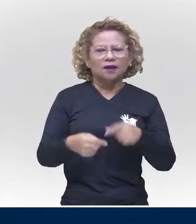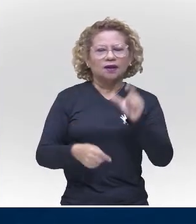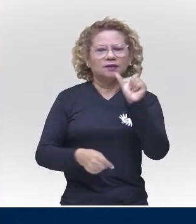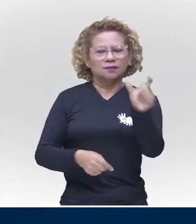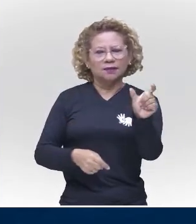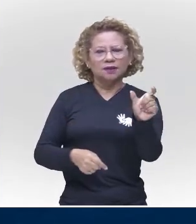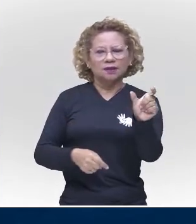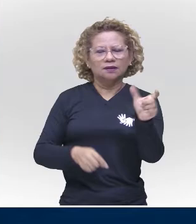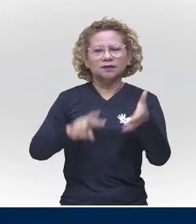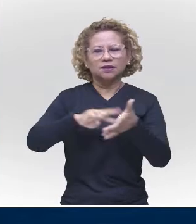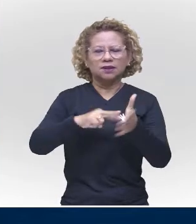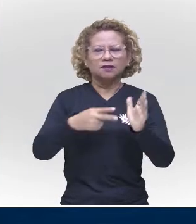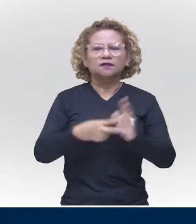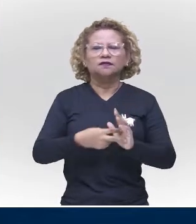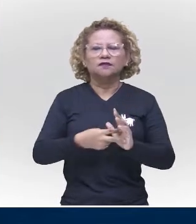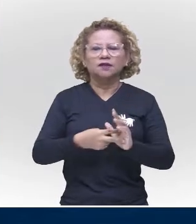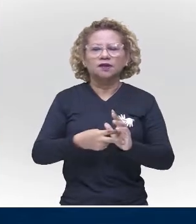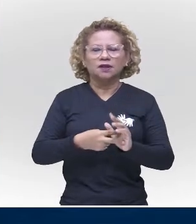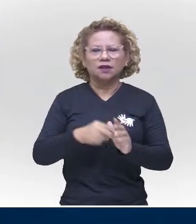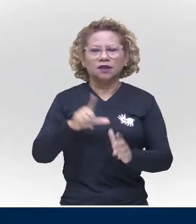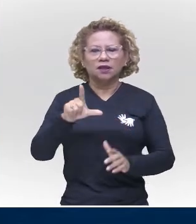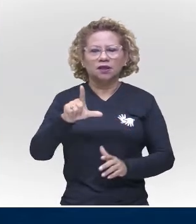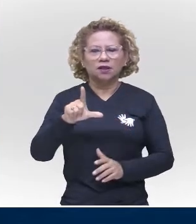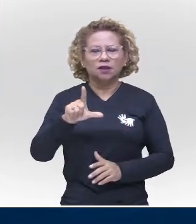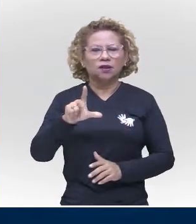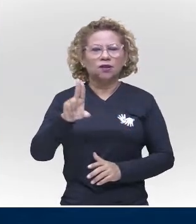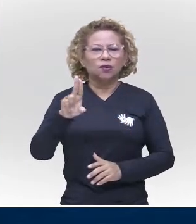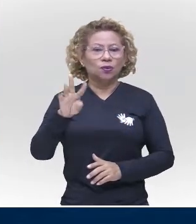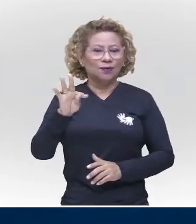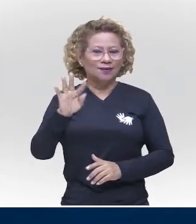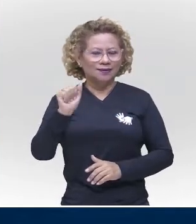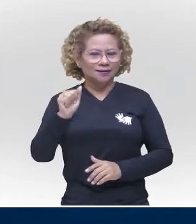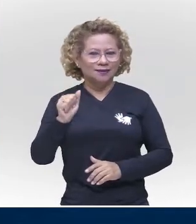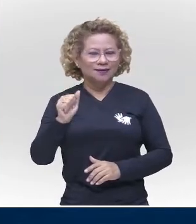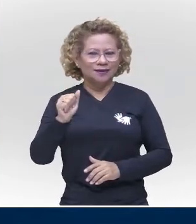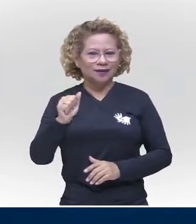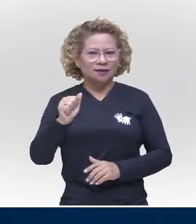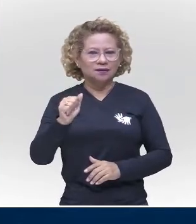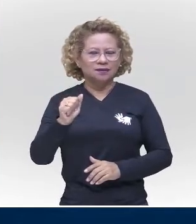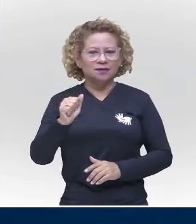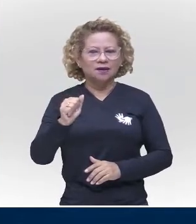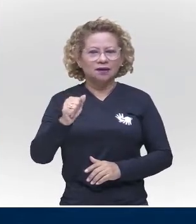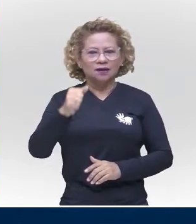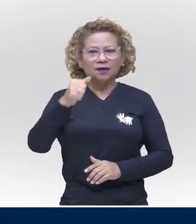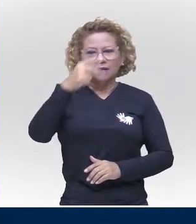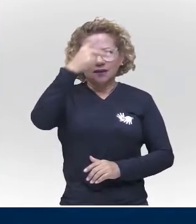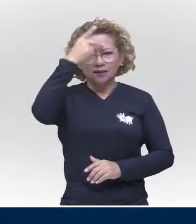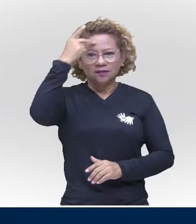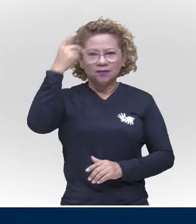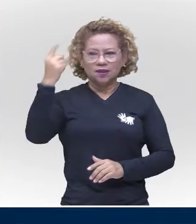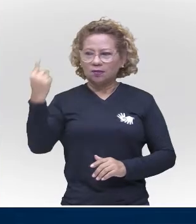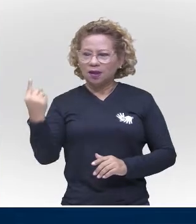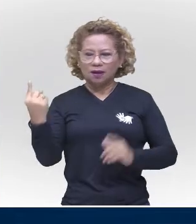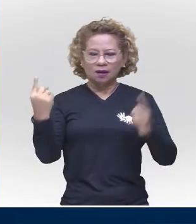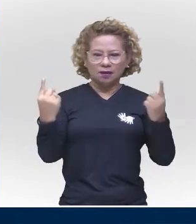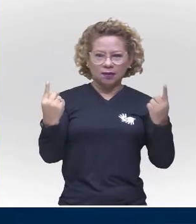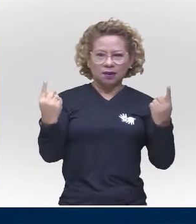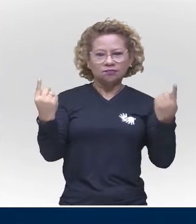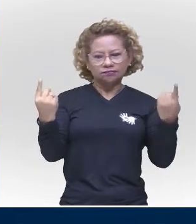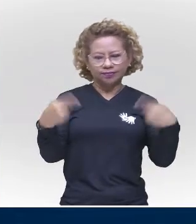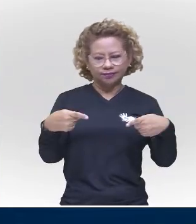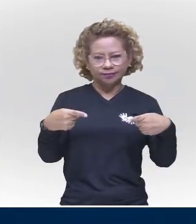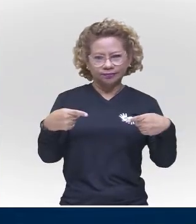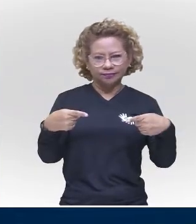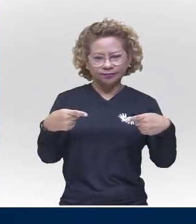lucta, que significa combate de dois atletas corpo a corpo sem armas, ação de combater